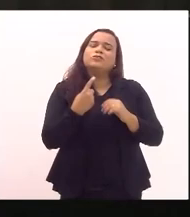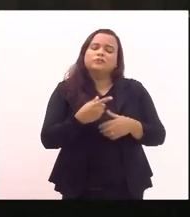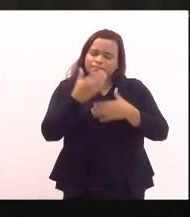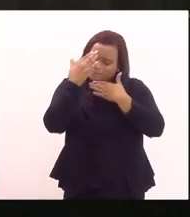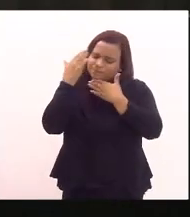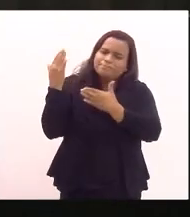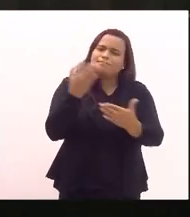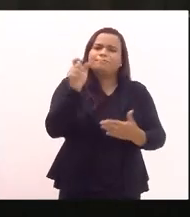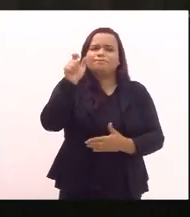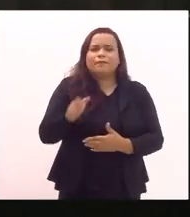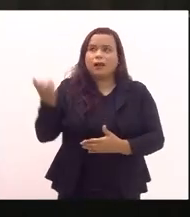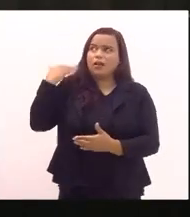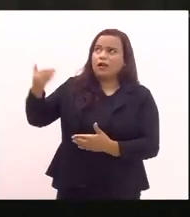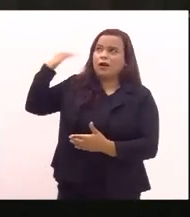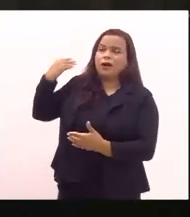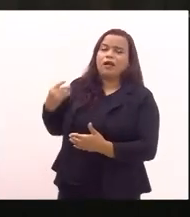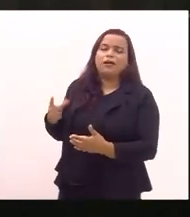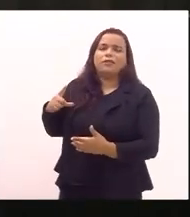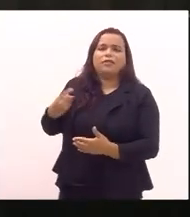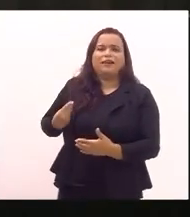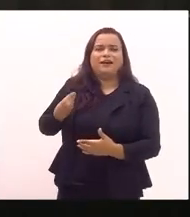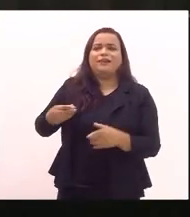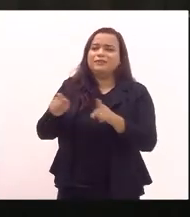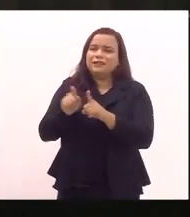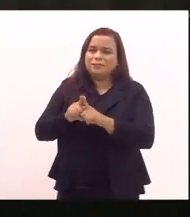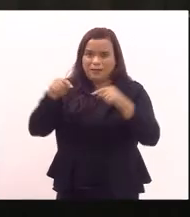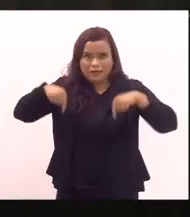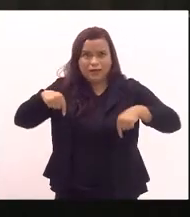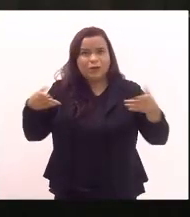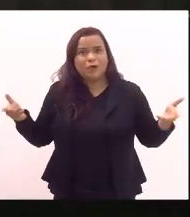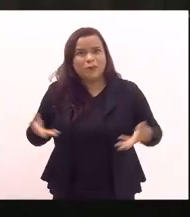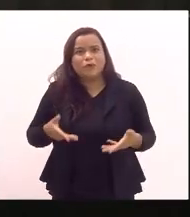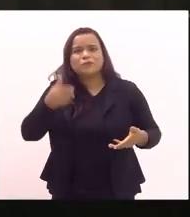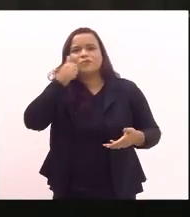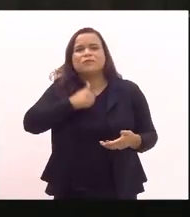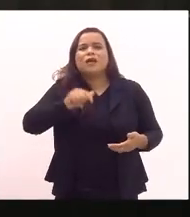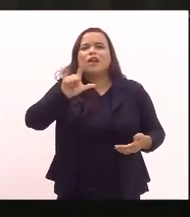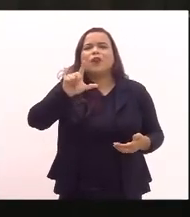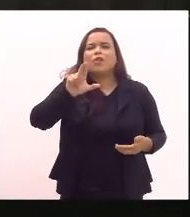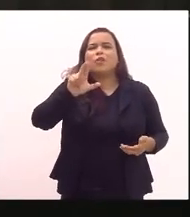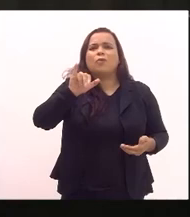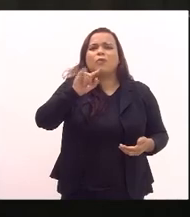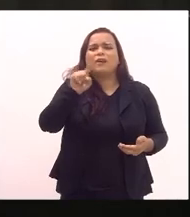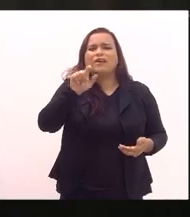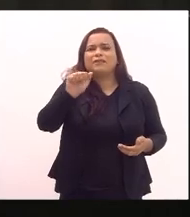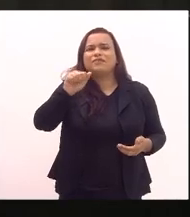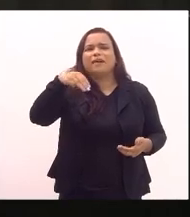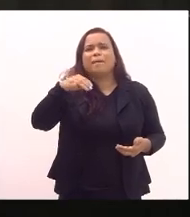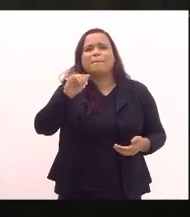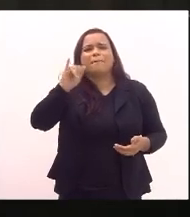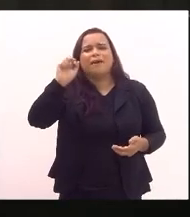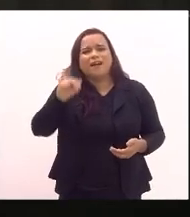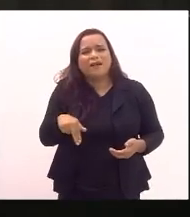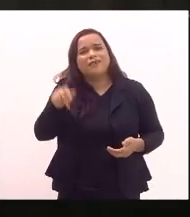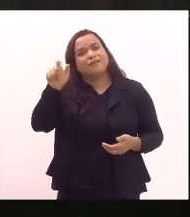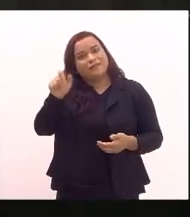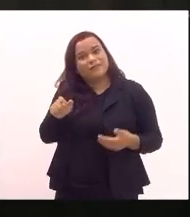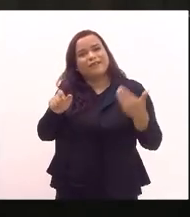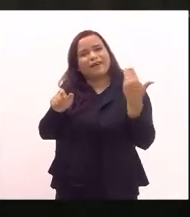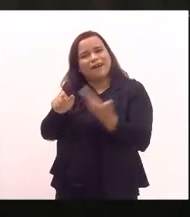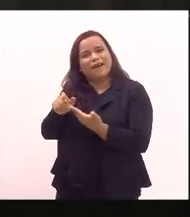acho que vieram antes mas também os que estão aqui a gente Saúda Luiza mahin Né que deu para